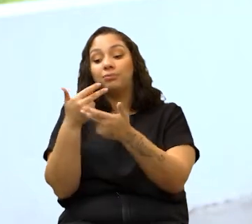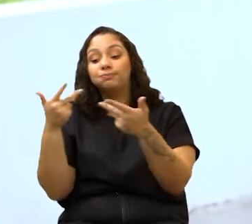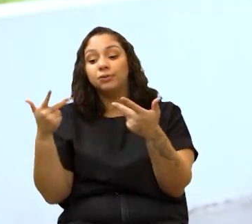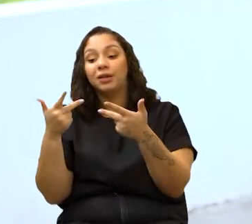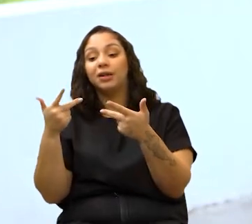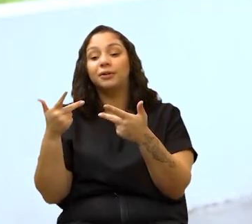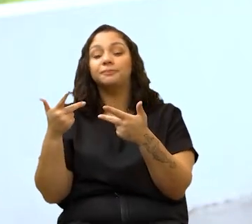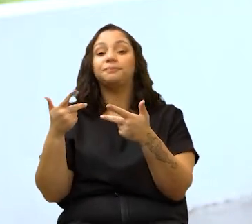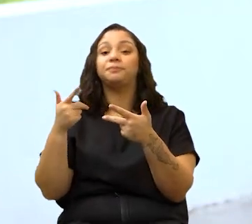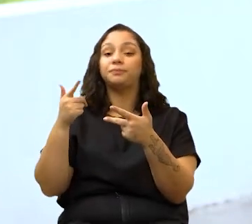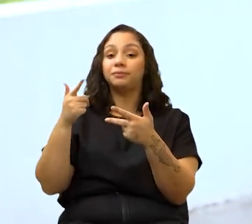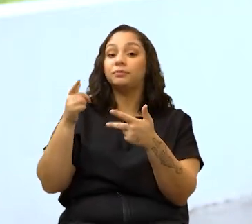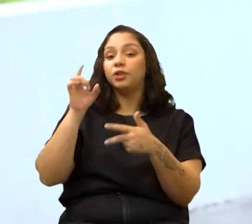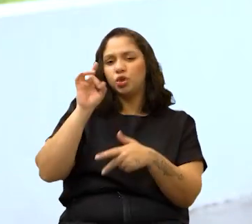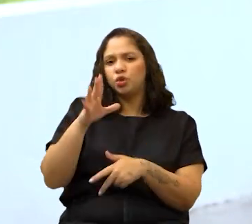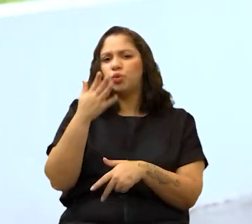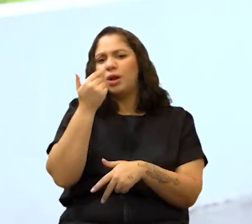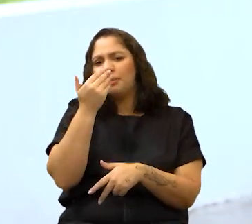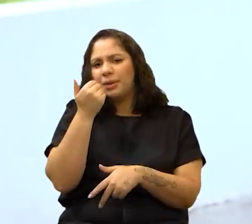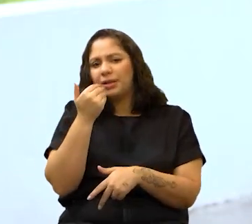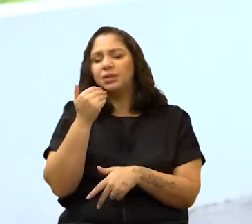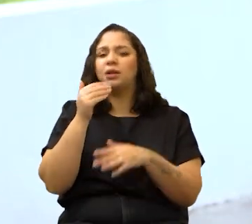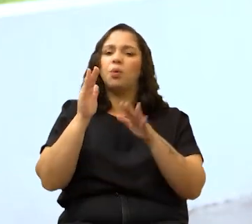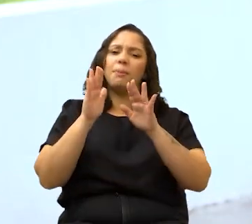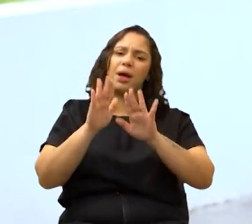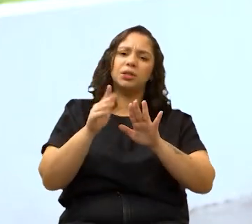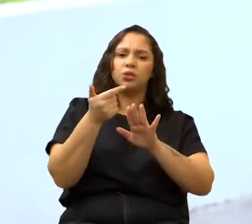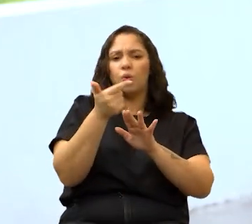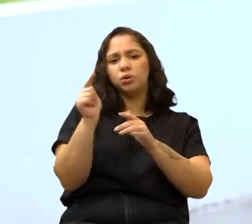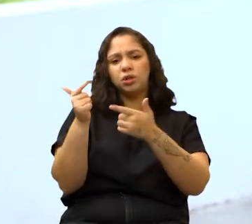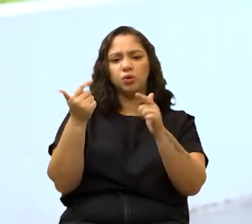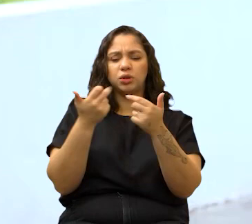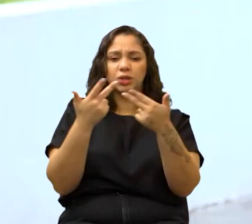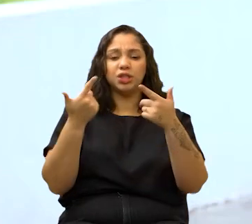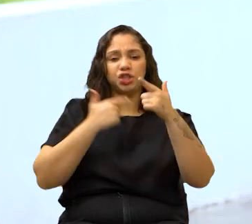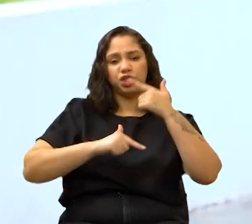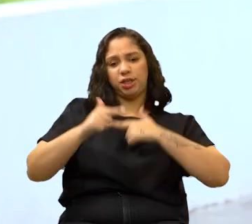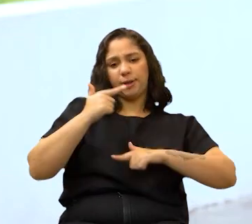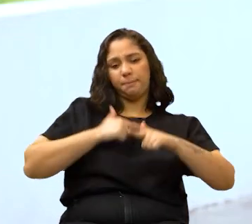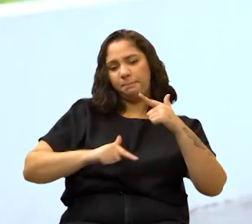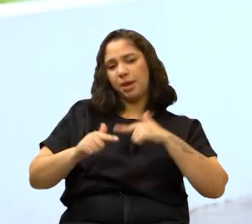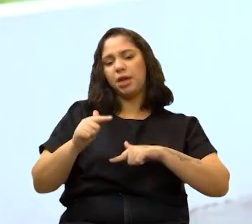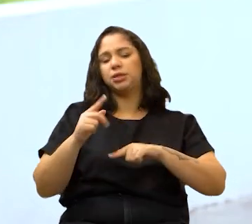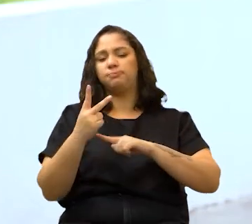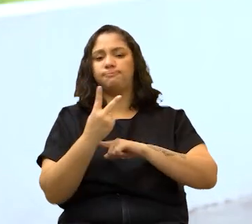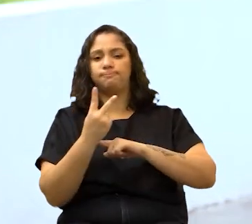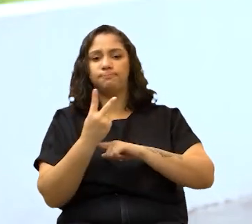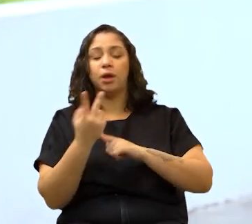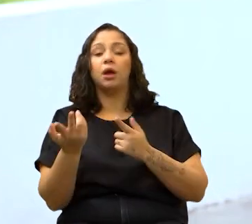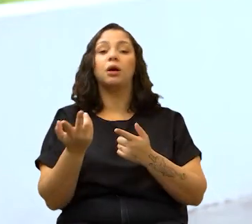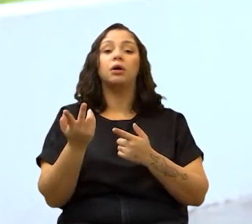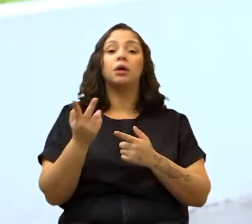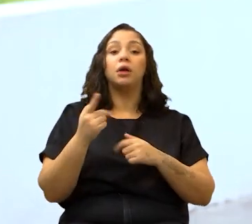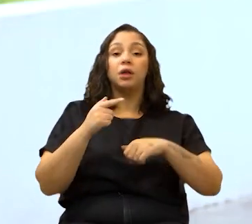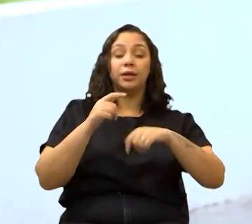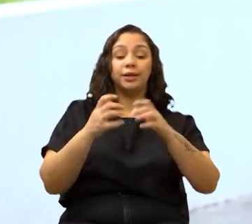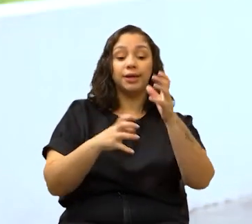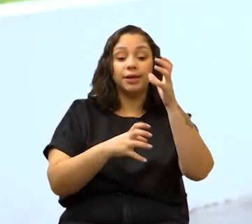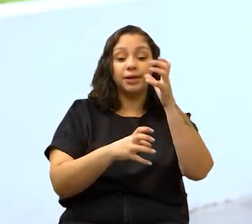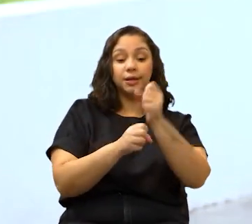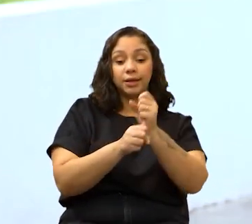que não só esses itens de alimentação, e até outros itens, como higiene e limpeza. E muitas vezes na conta